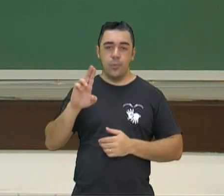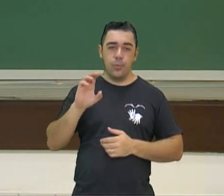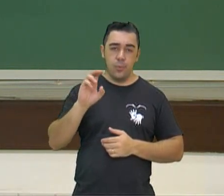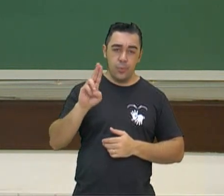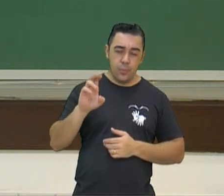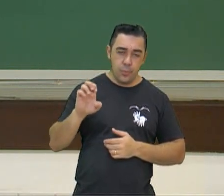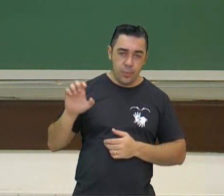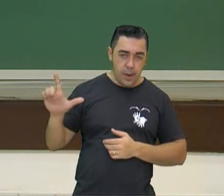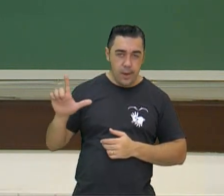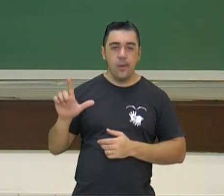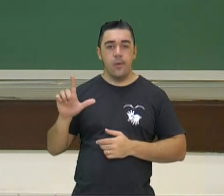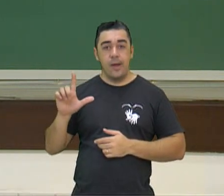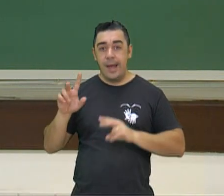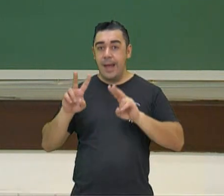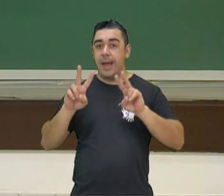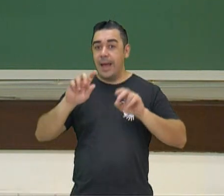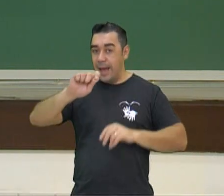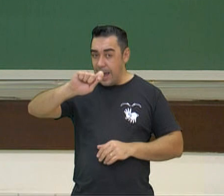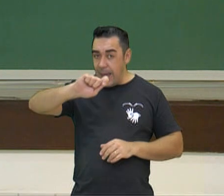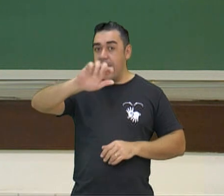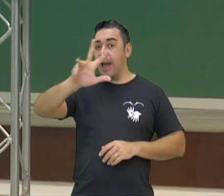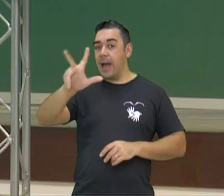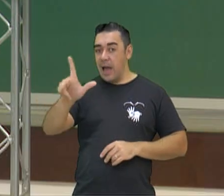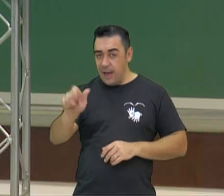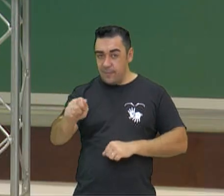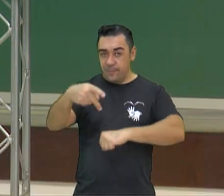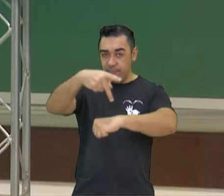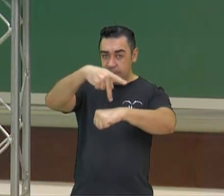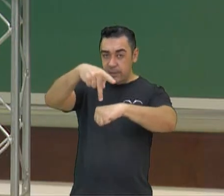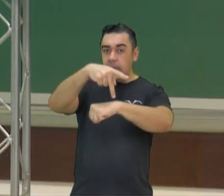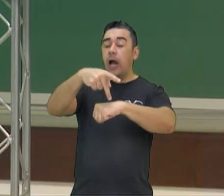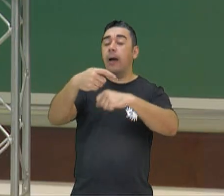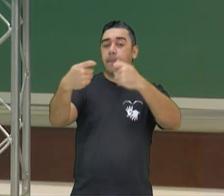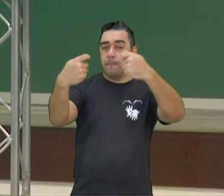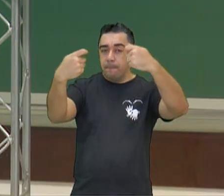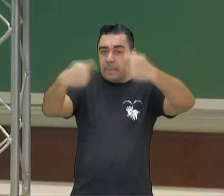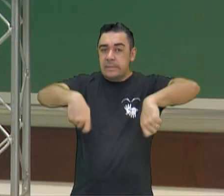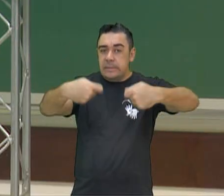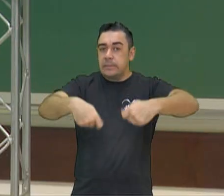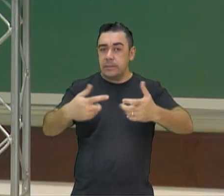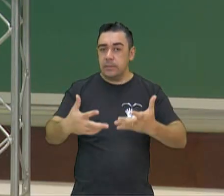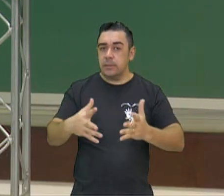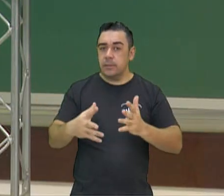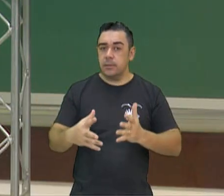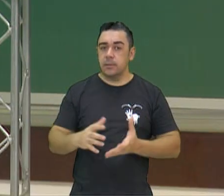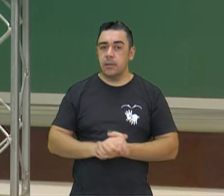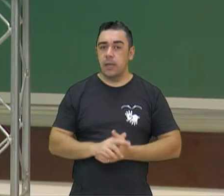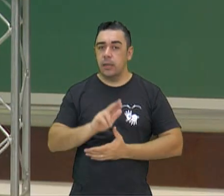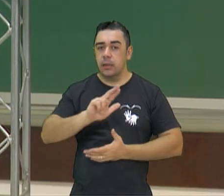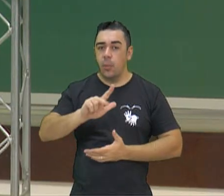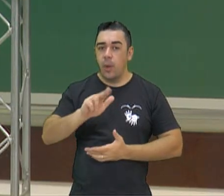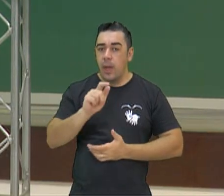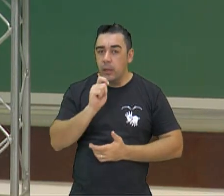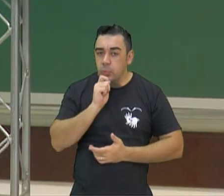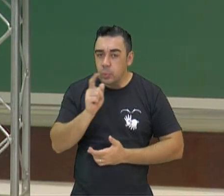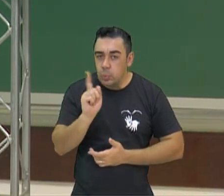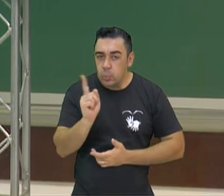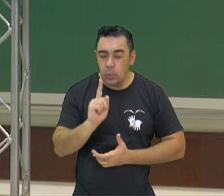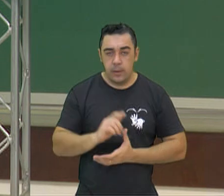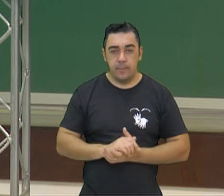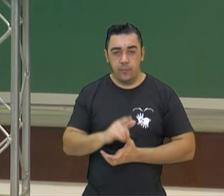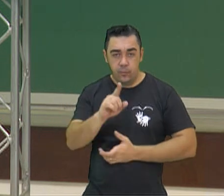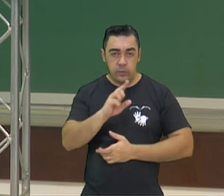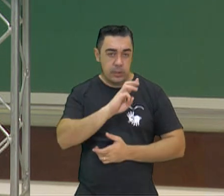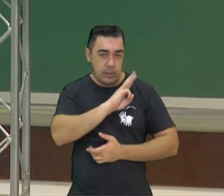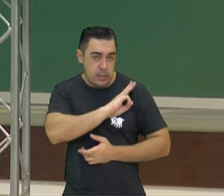África tem que estar presente. Ele faz parte do programa, então não é banal. O pessoal do terceiro ano tem